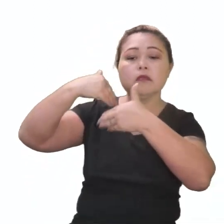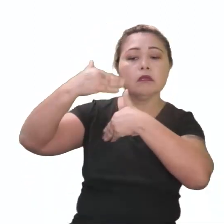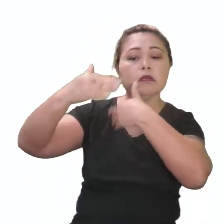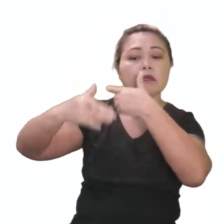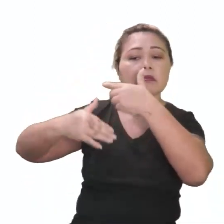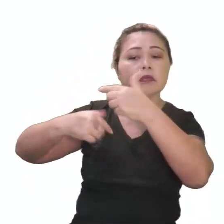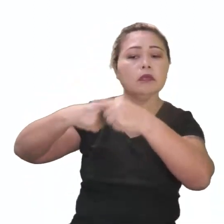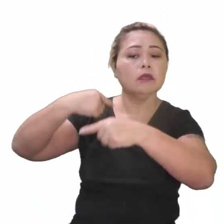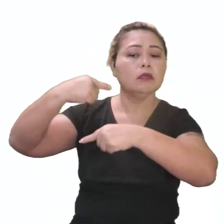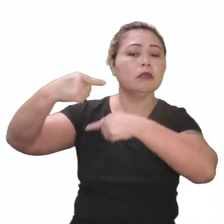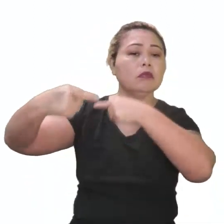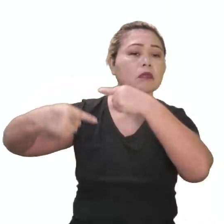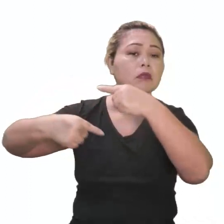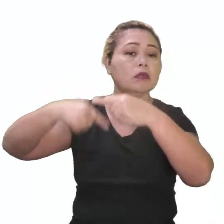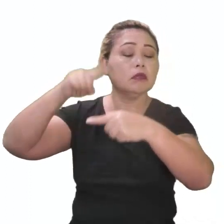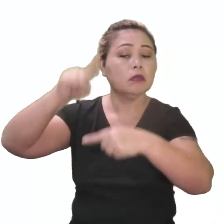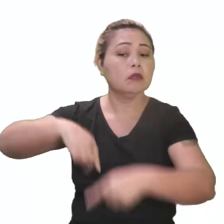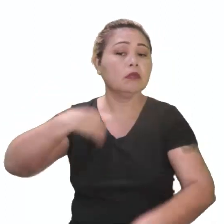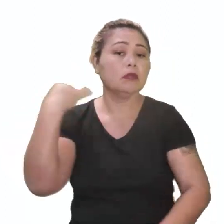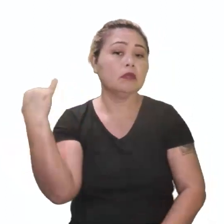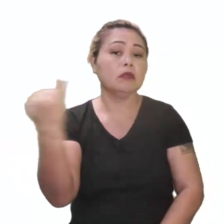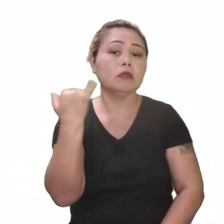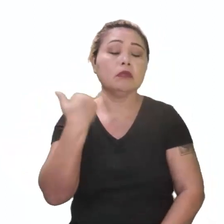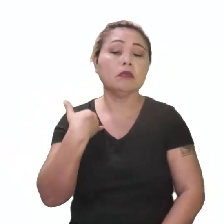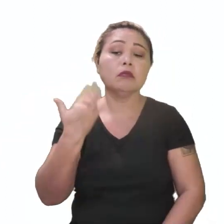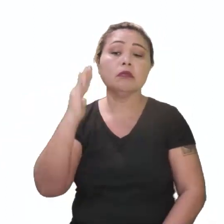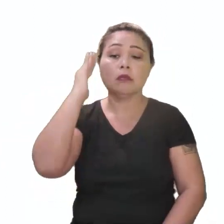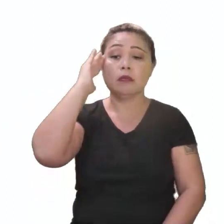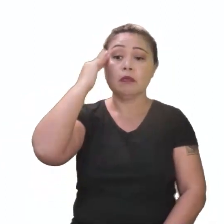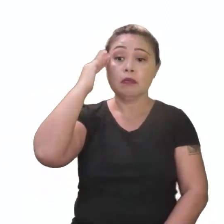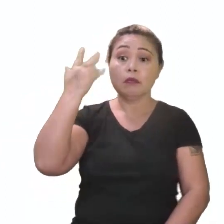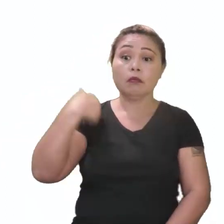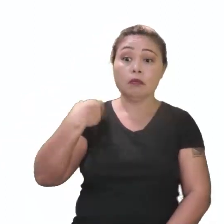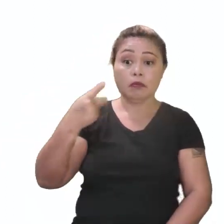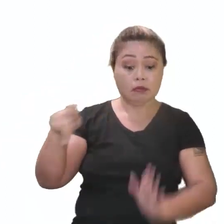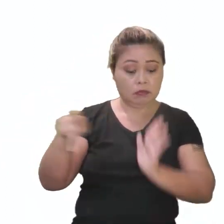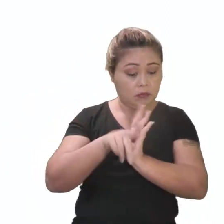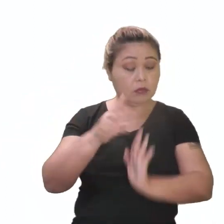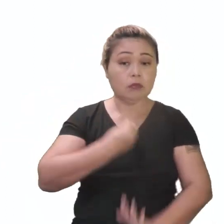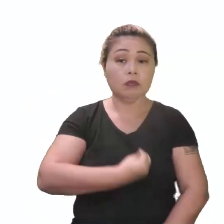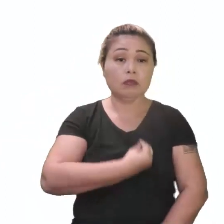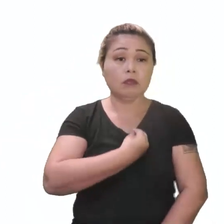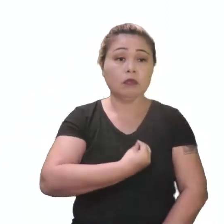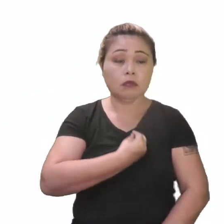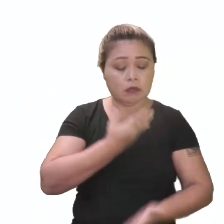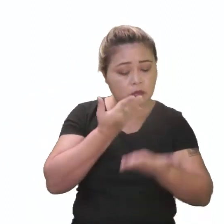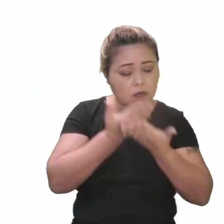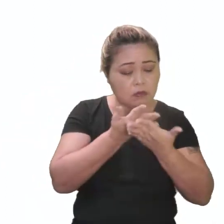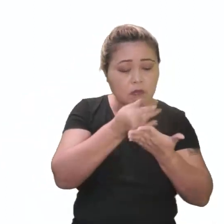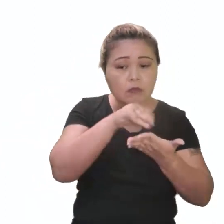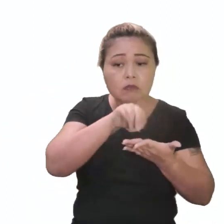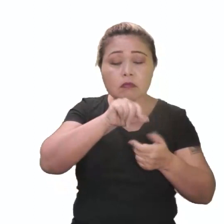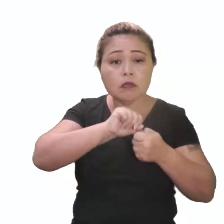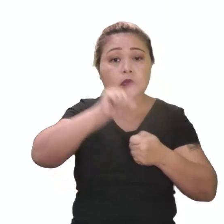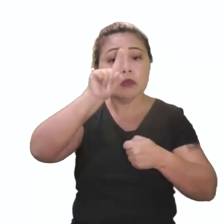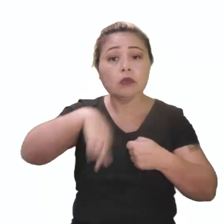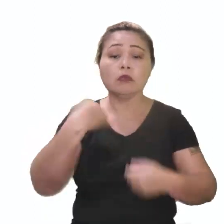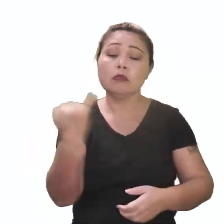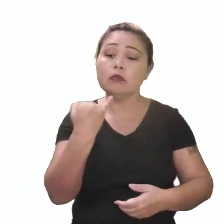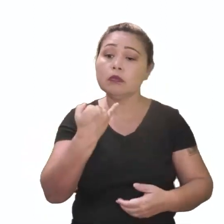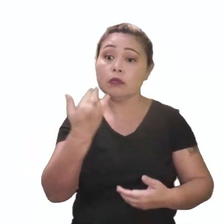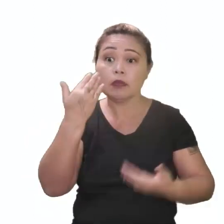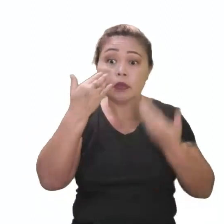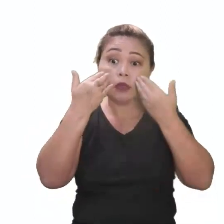é fundamental para a compreensão da vida. O estudo de fósseis é uma